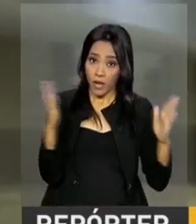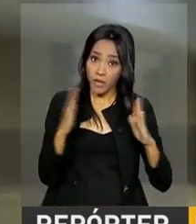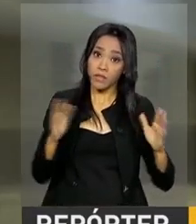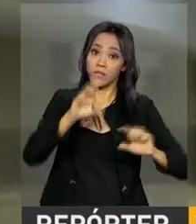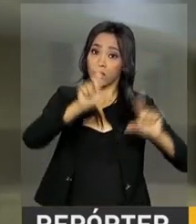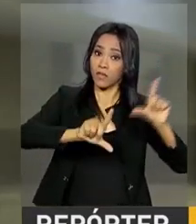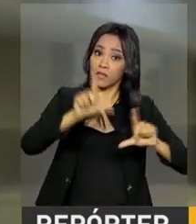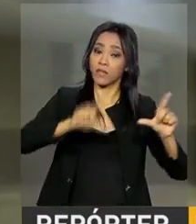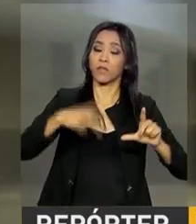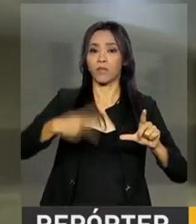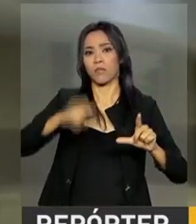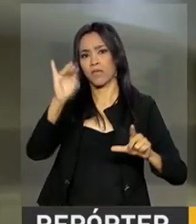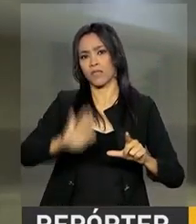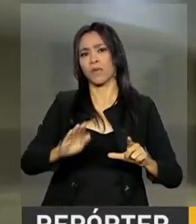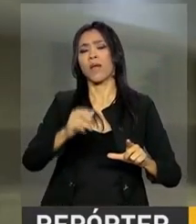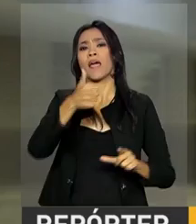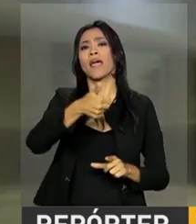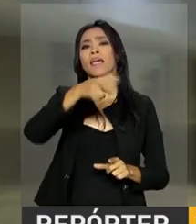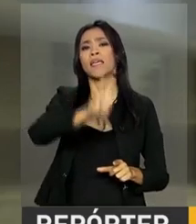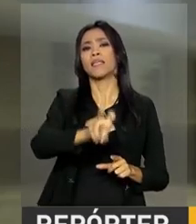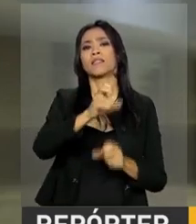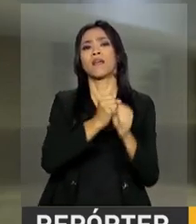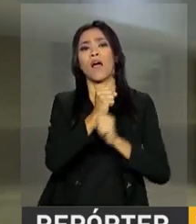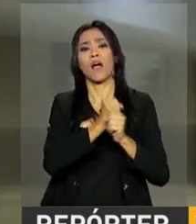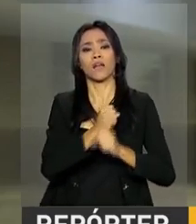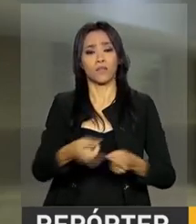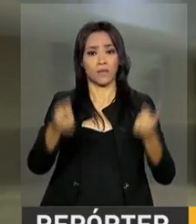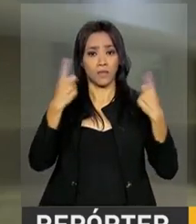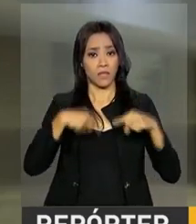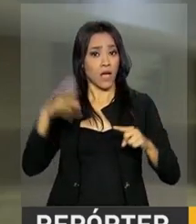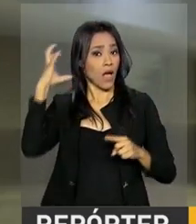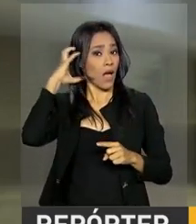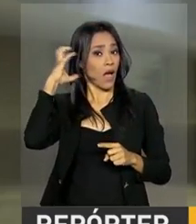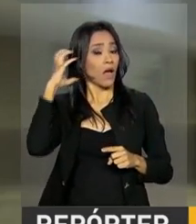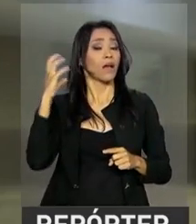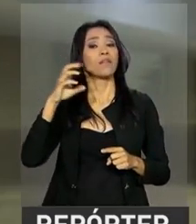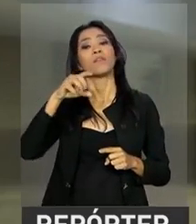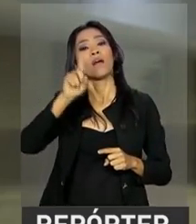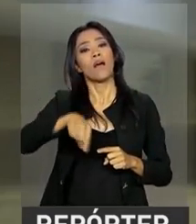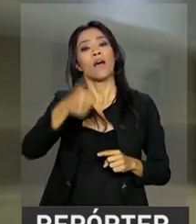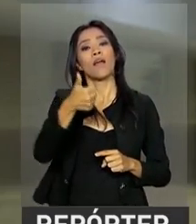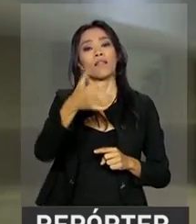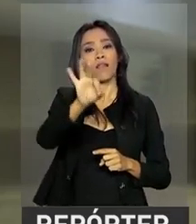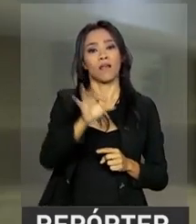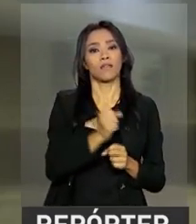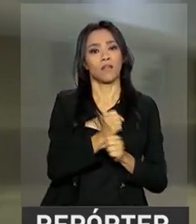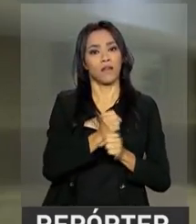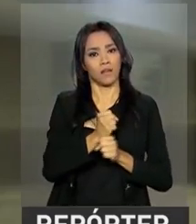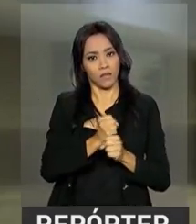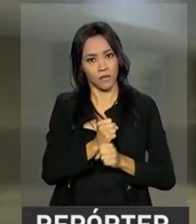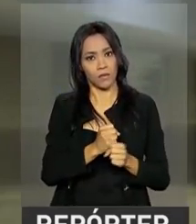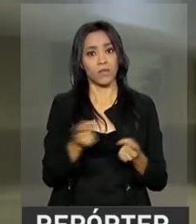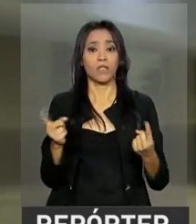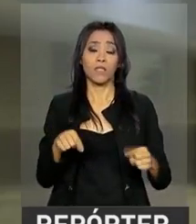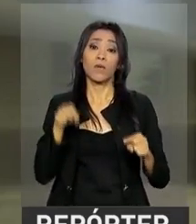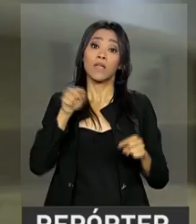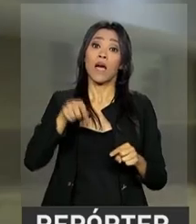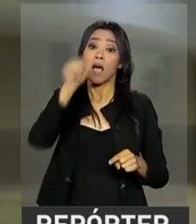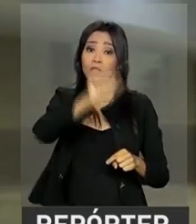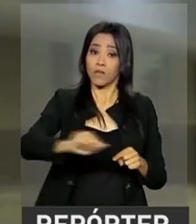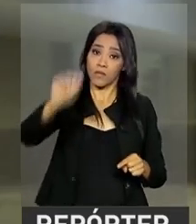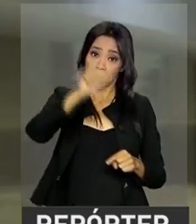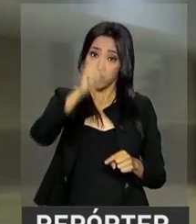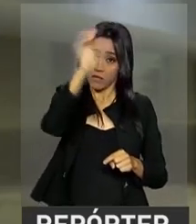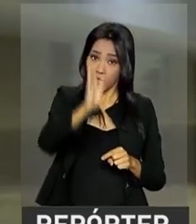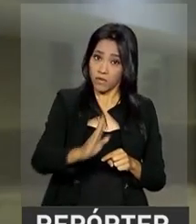Brasil é de 15 anos já para as rádios a licença é de 10 anos segundo a Associação Brasileira de emissoras de rádio e